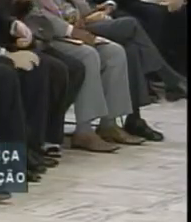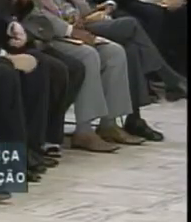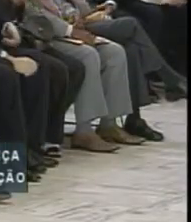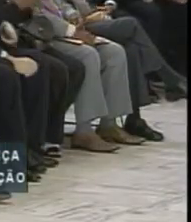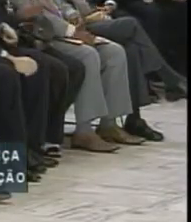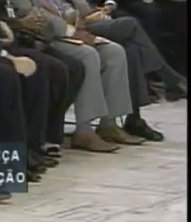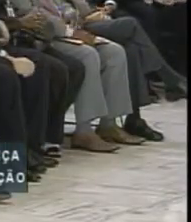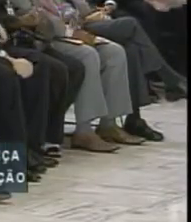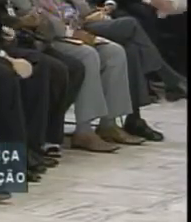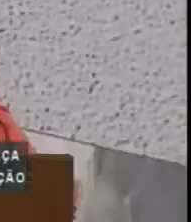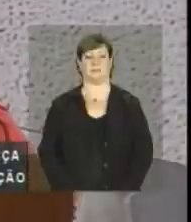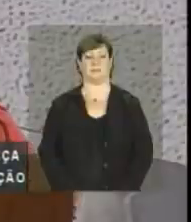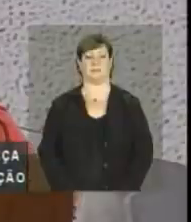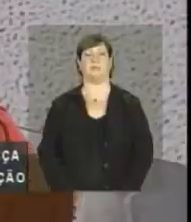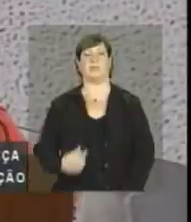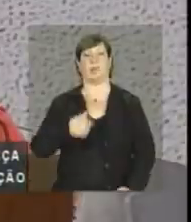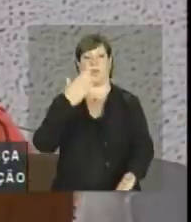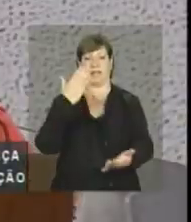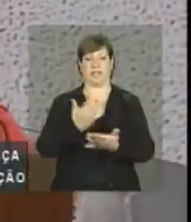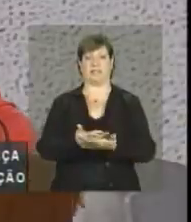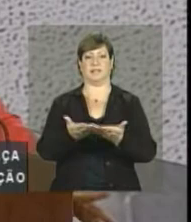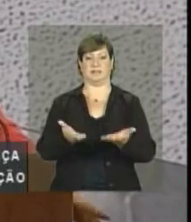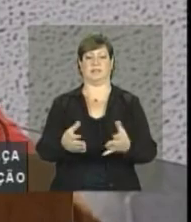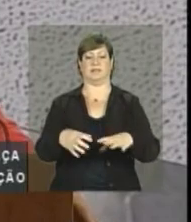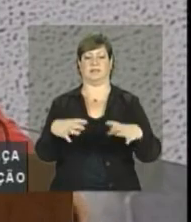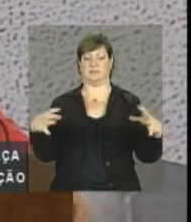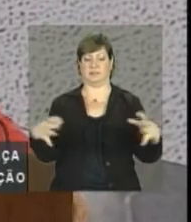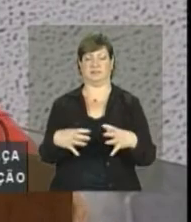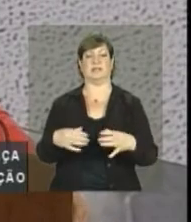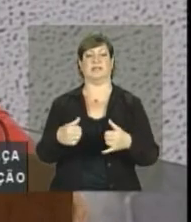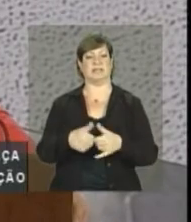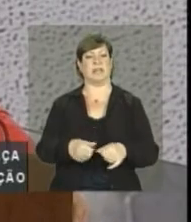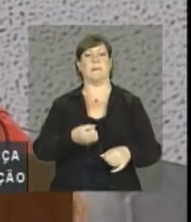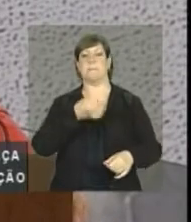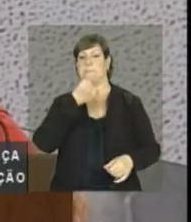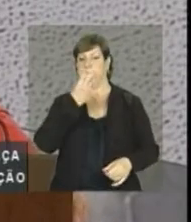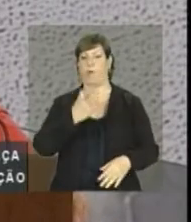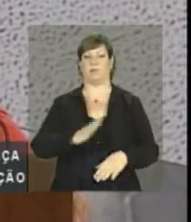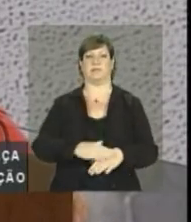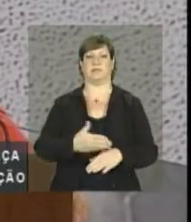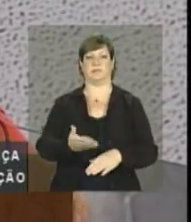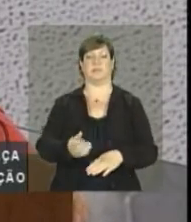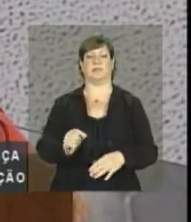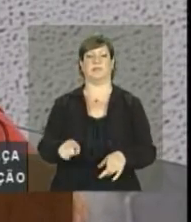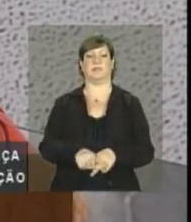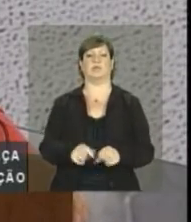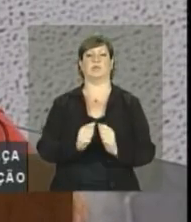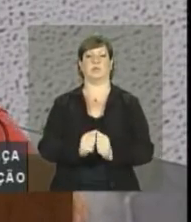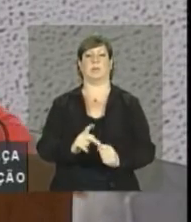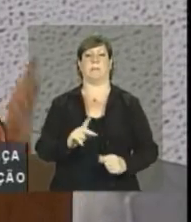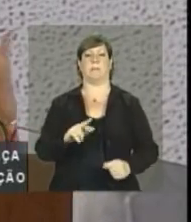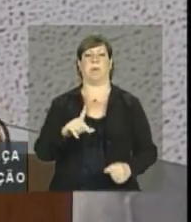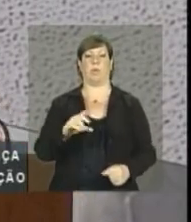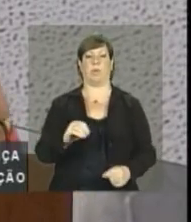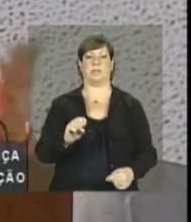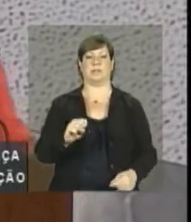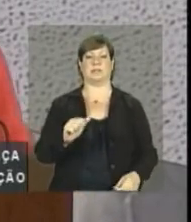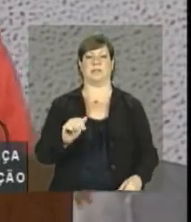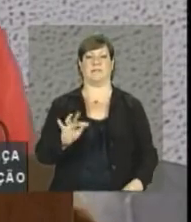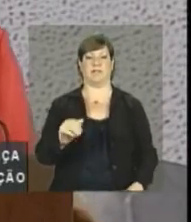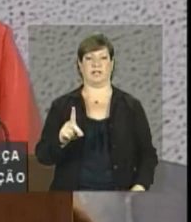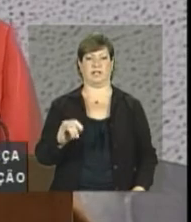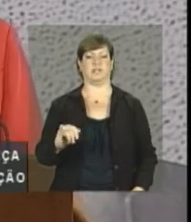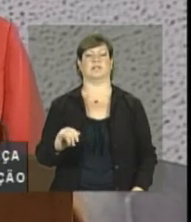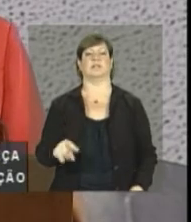que a mesa está em muito boas mãos. Tem também, junto com Paulo Safadi, que é outra pessoa